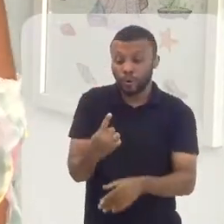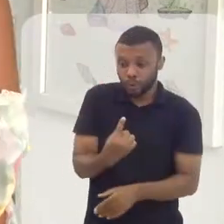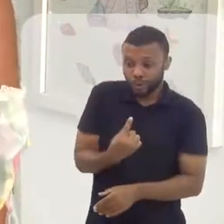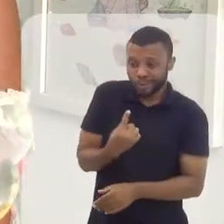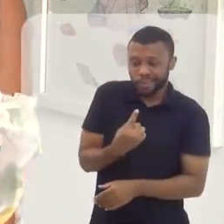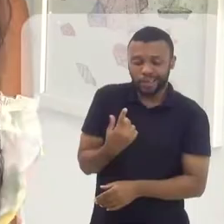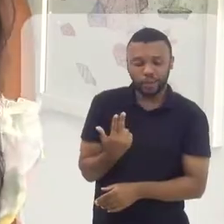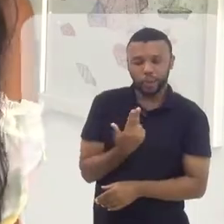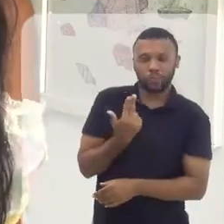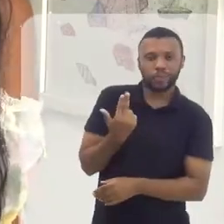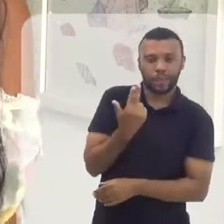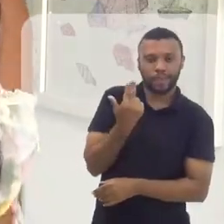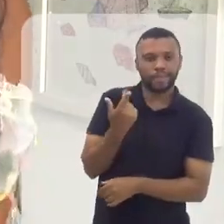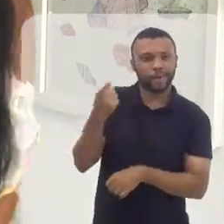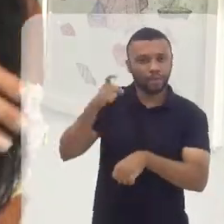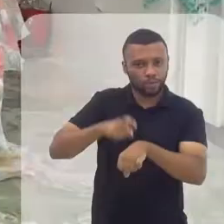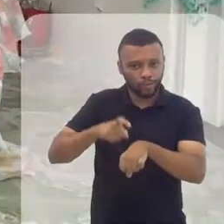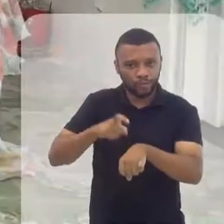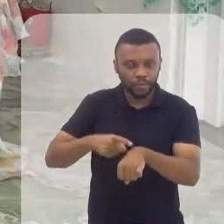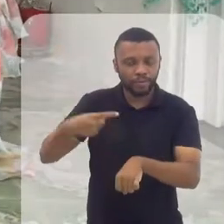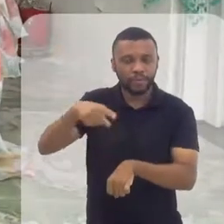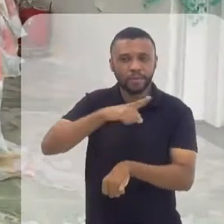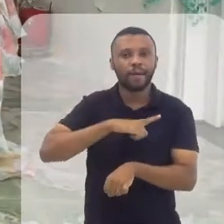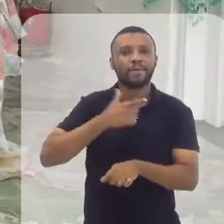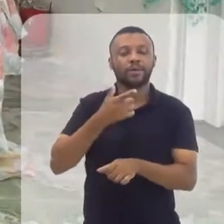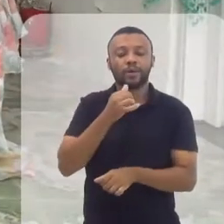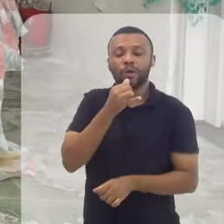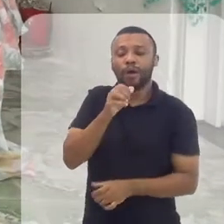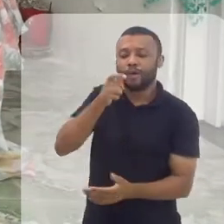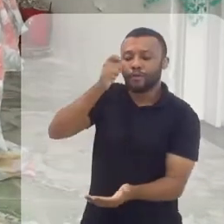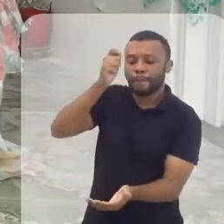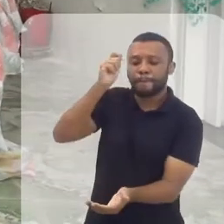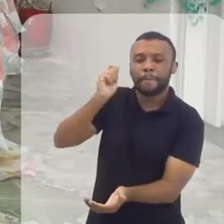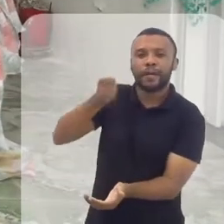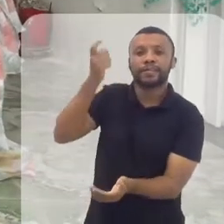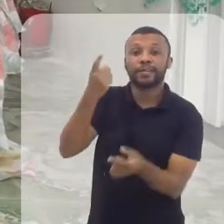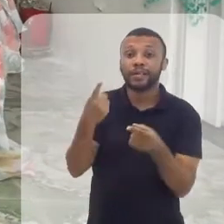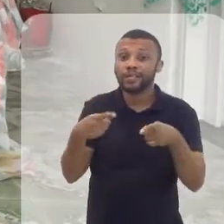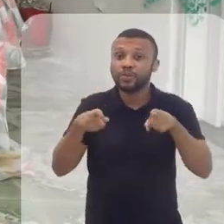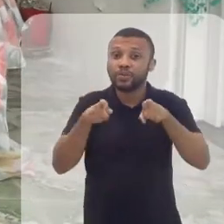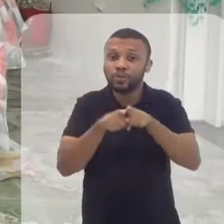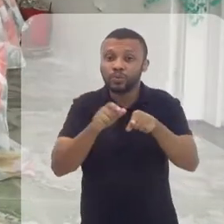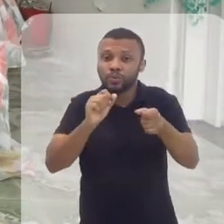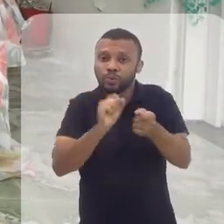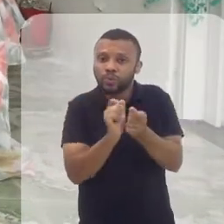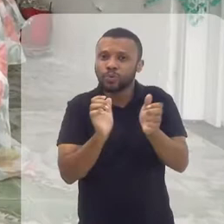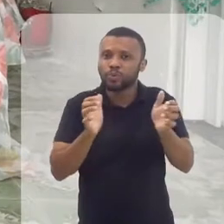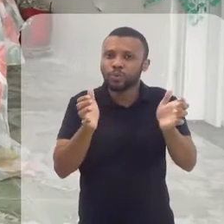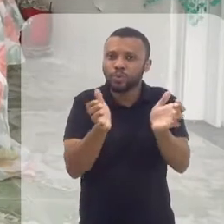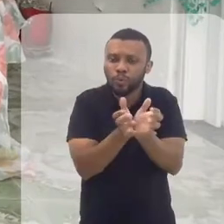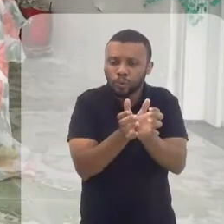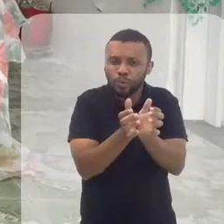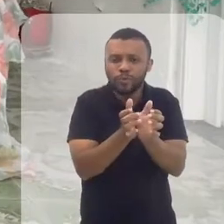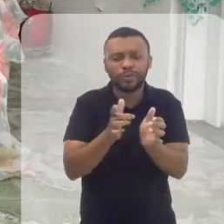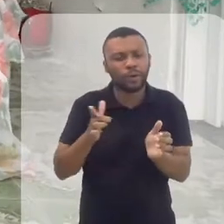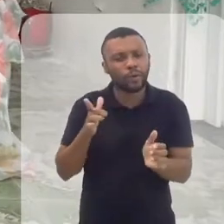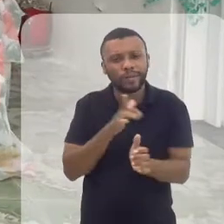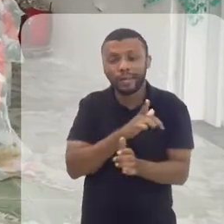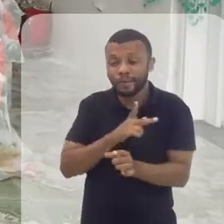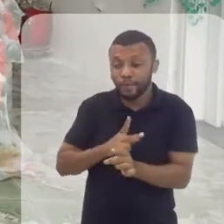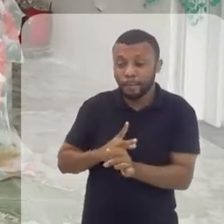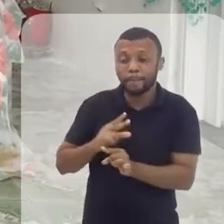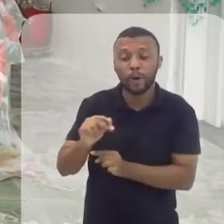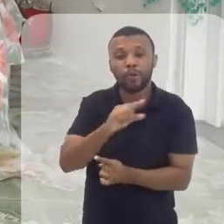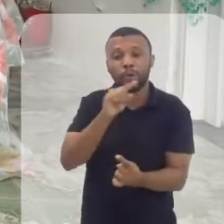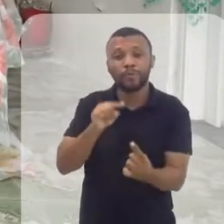o que você sozinha não dava conta, quando você está fazendo a sua alquimia, a sua magia em conjunto, potencializa e você chega